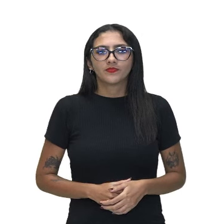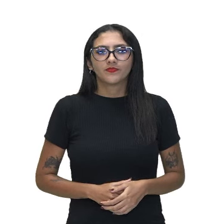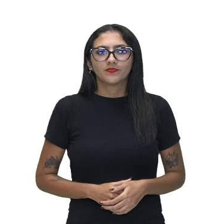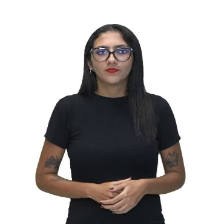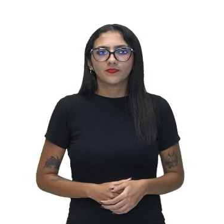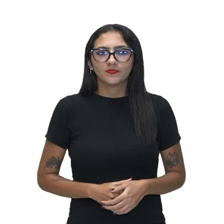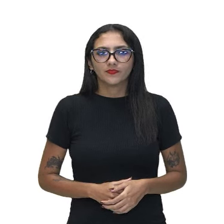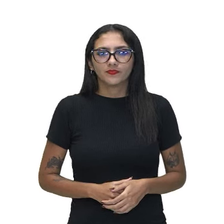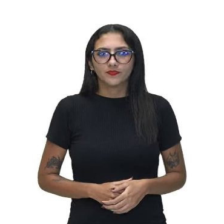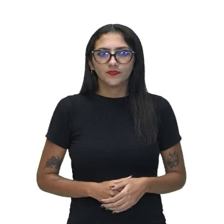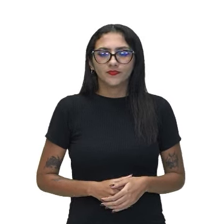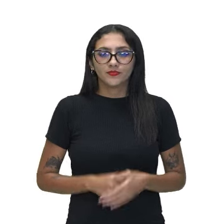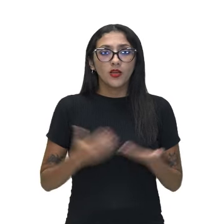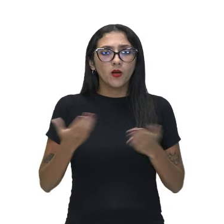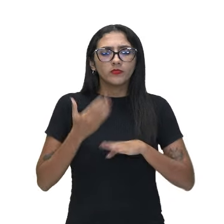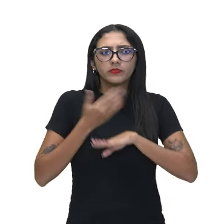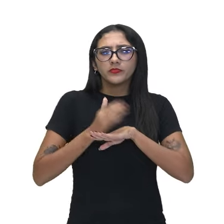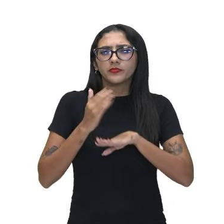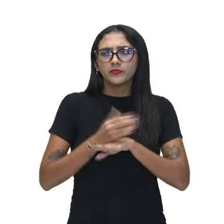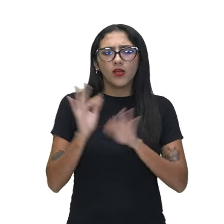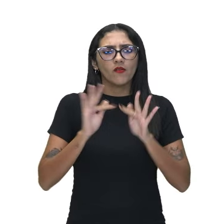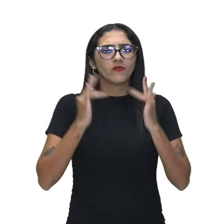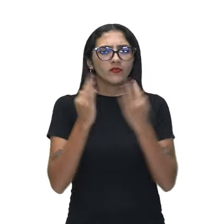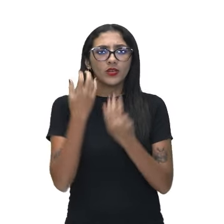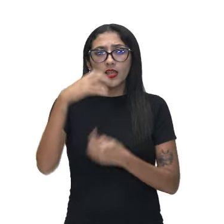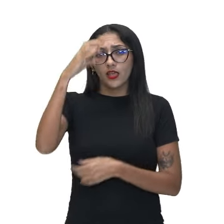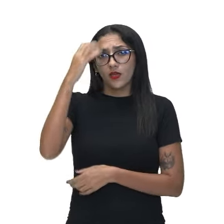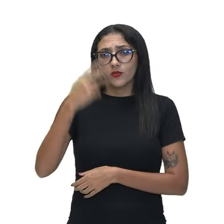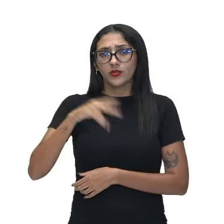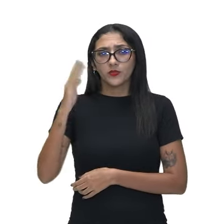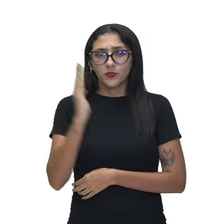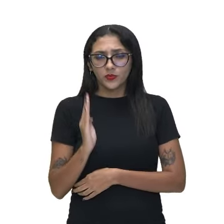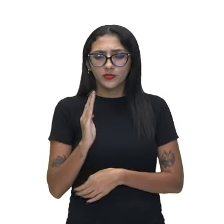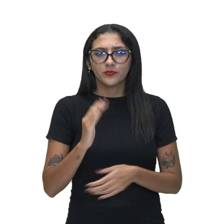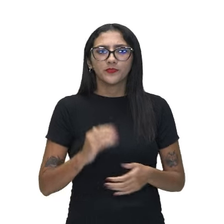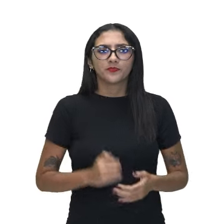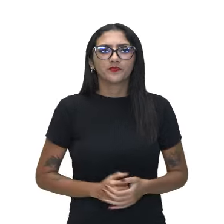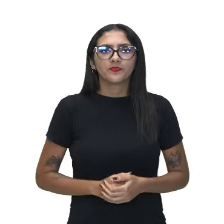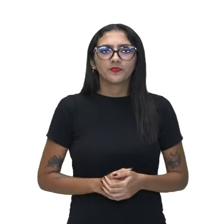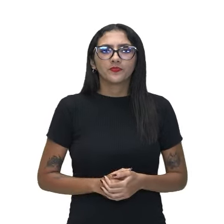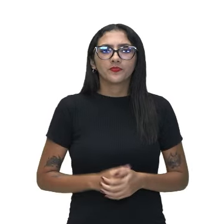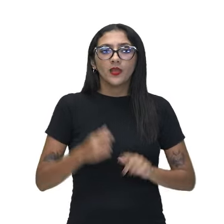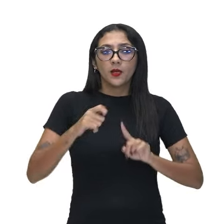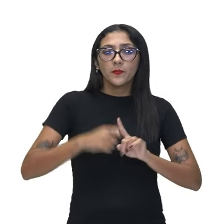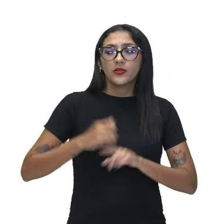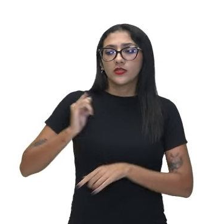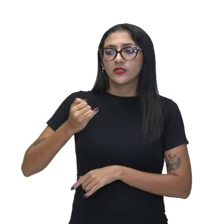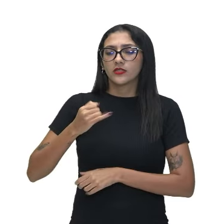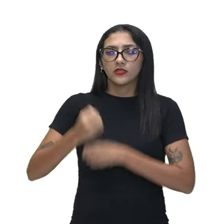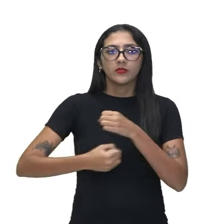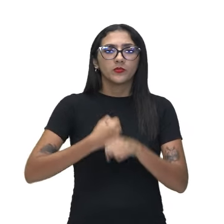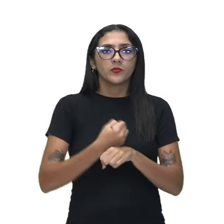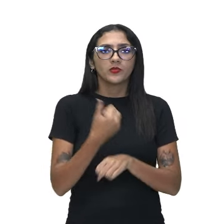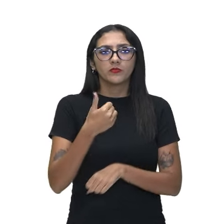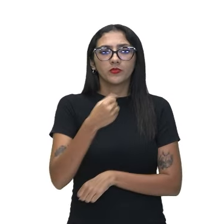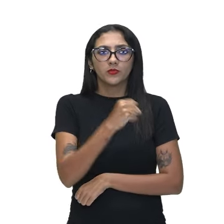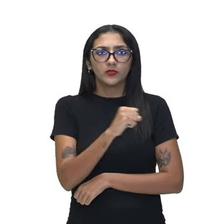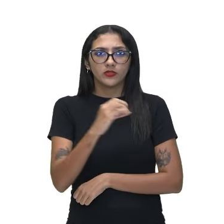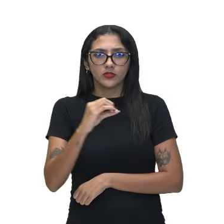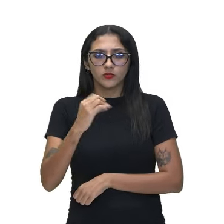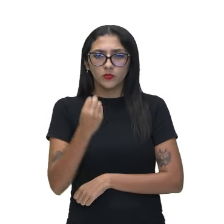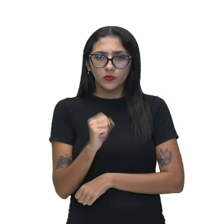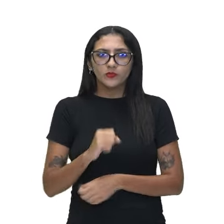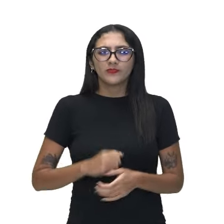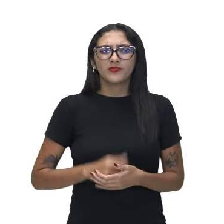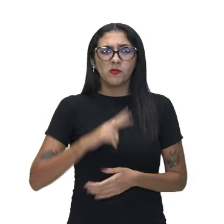Vamos praticar. Família real no Brasil. Em janeiro de 1808, Portugal estava prestes